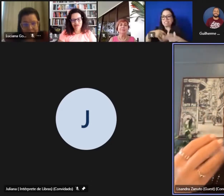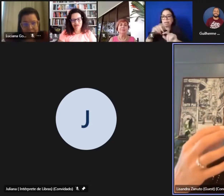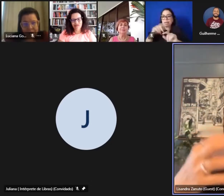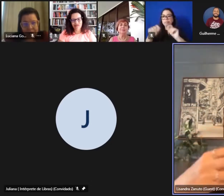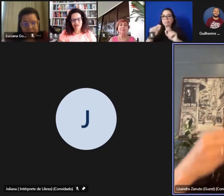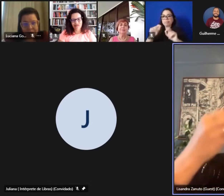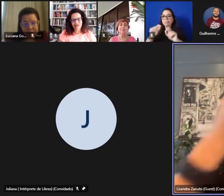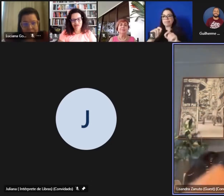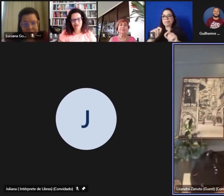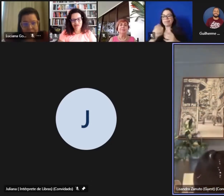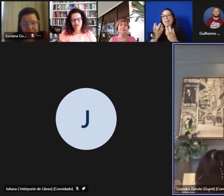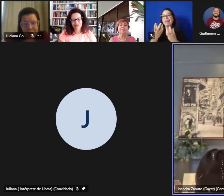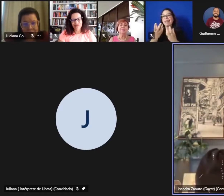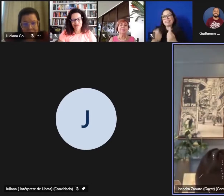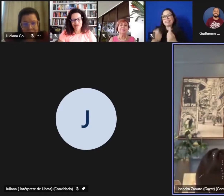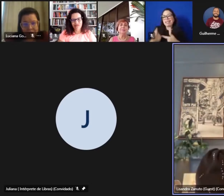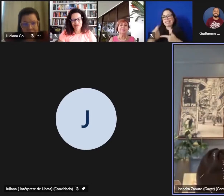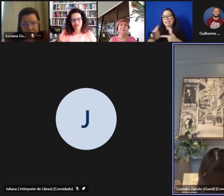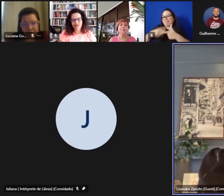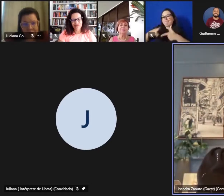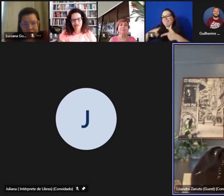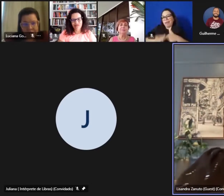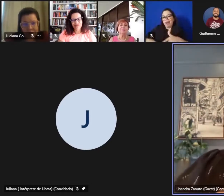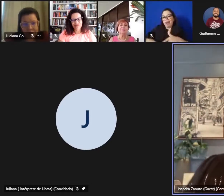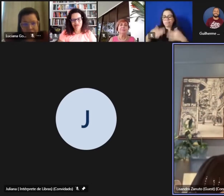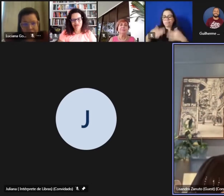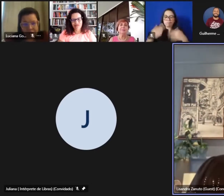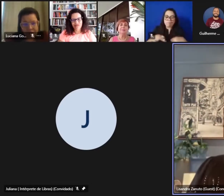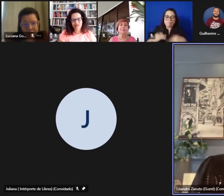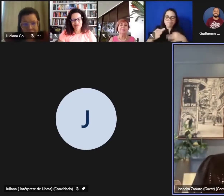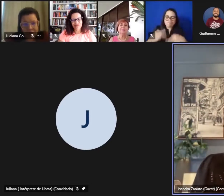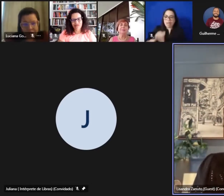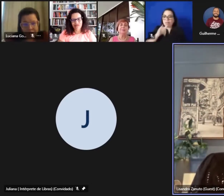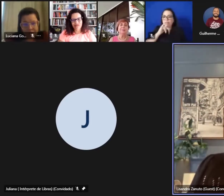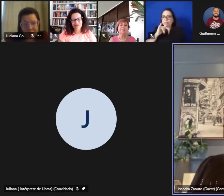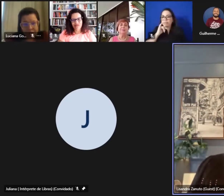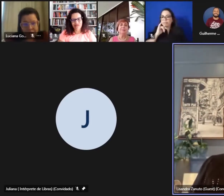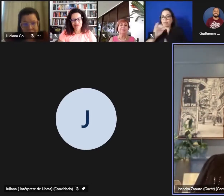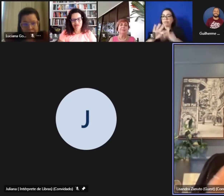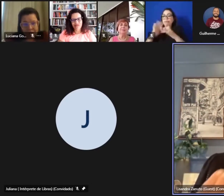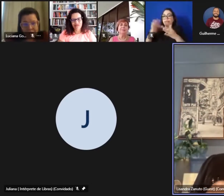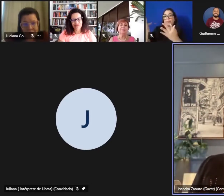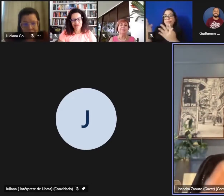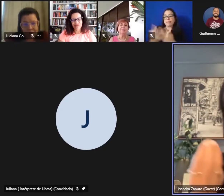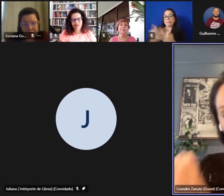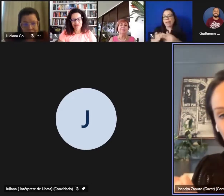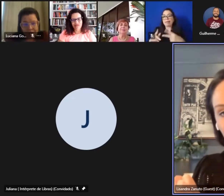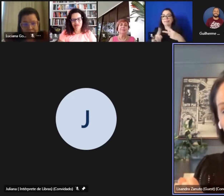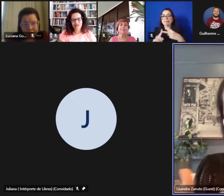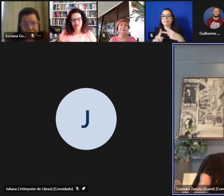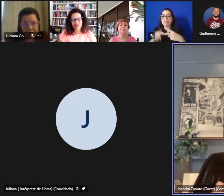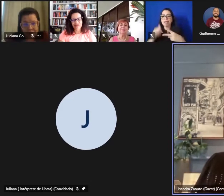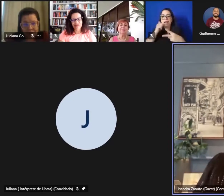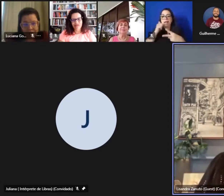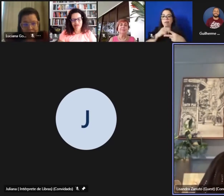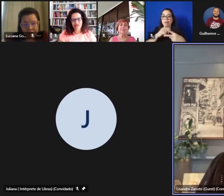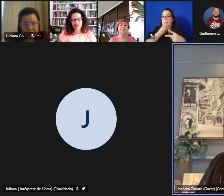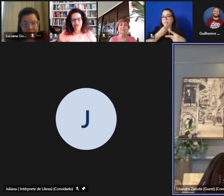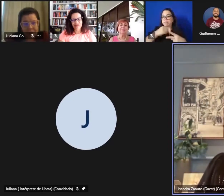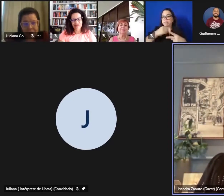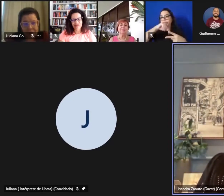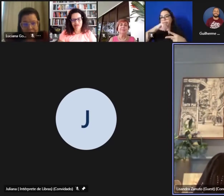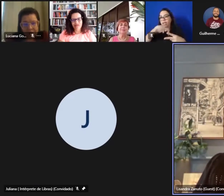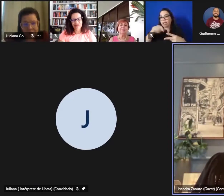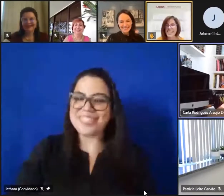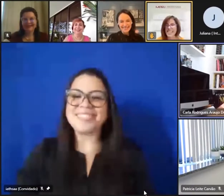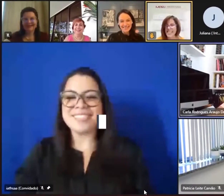relacionamento, às vezes, uma exigência familiar, né? Os pais que querem que você seja uma coisa e você gostaria